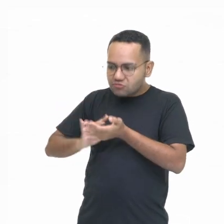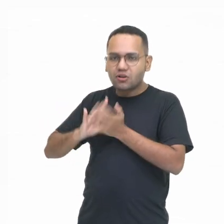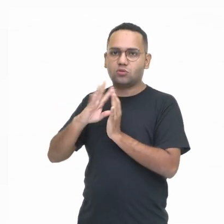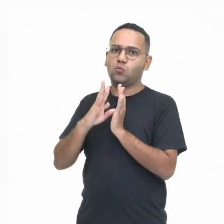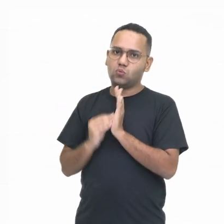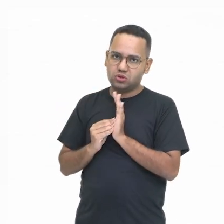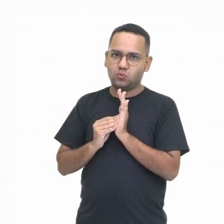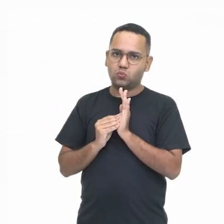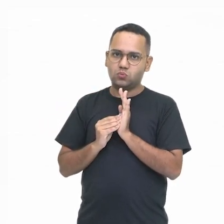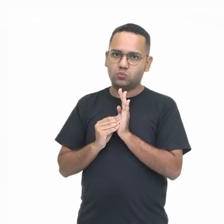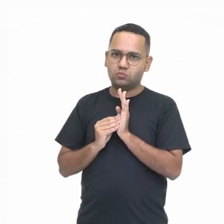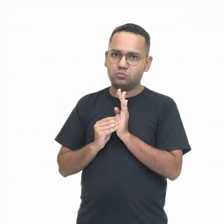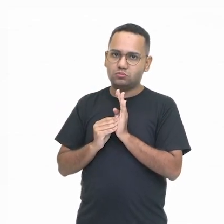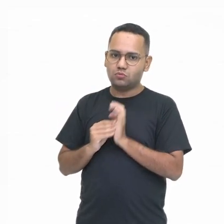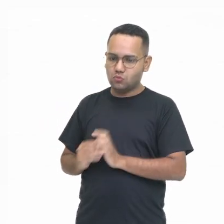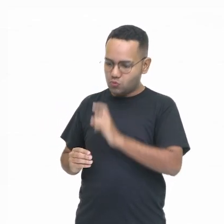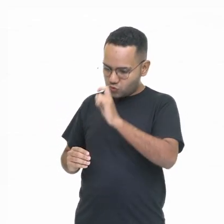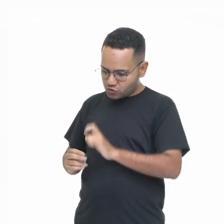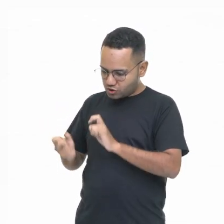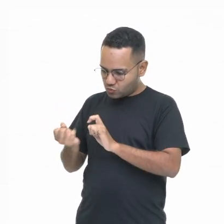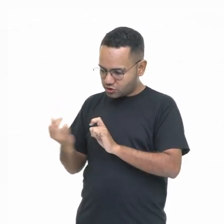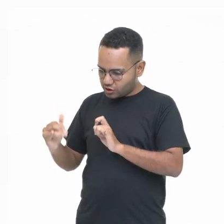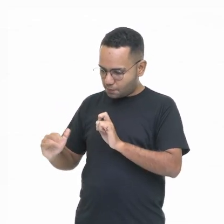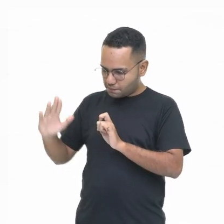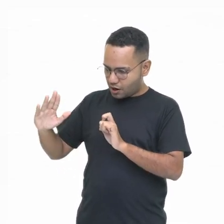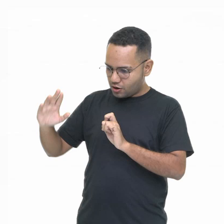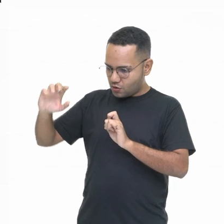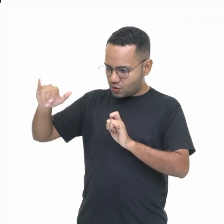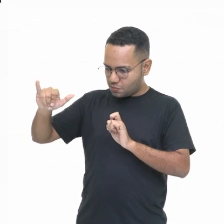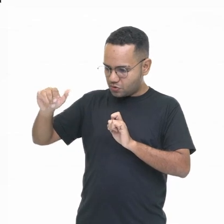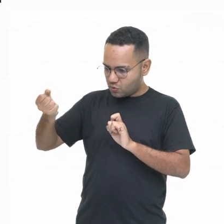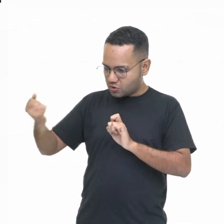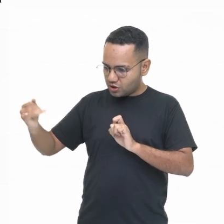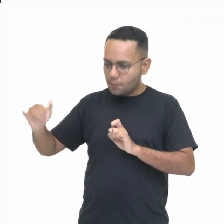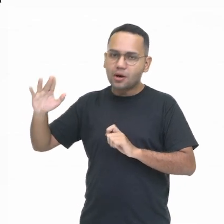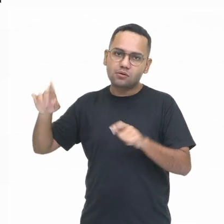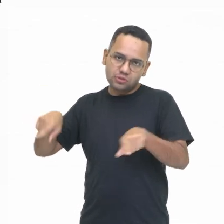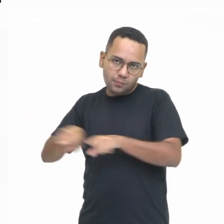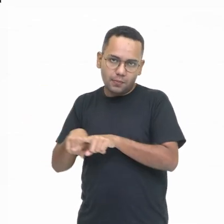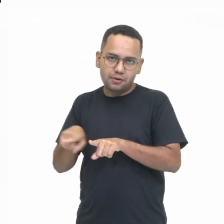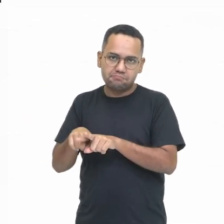y também aumenta. Tudo bem? Veja só a outra cartela que nós temos.